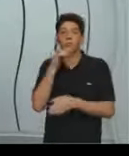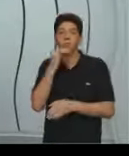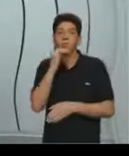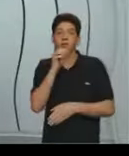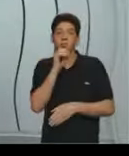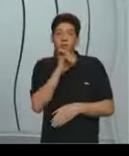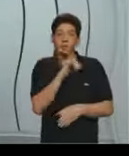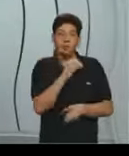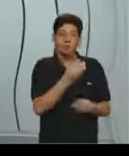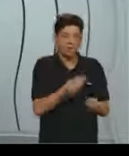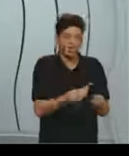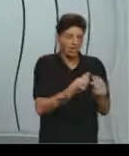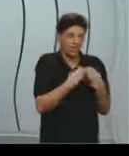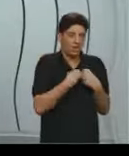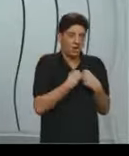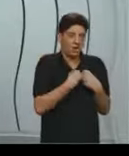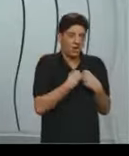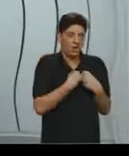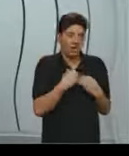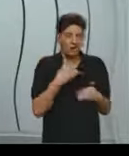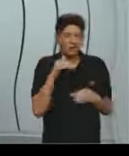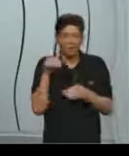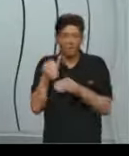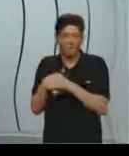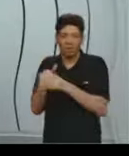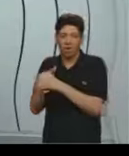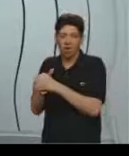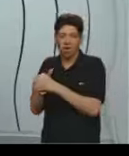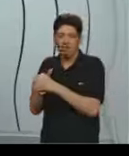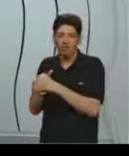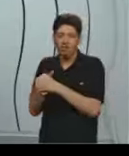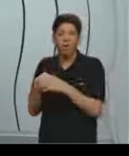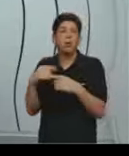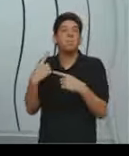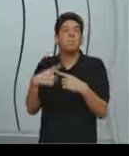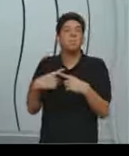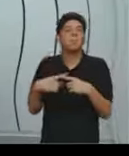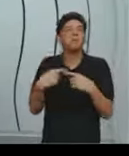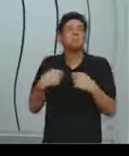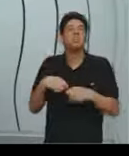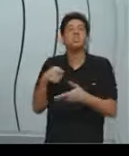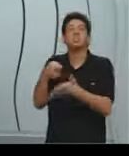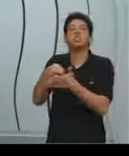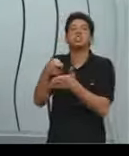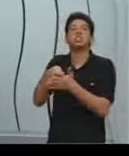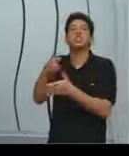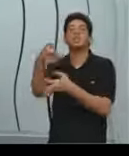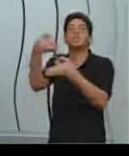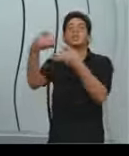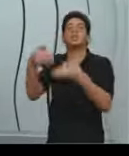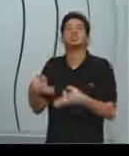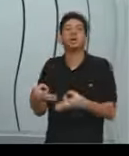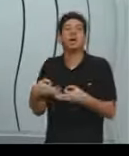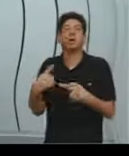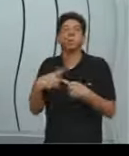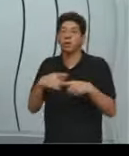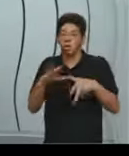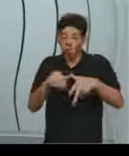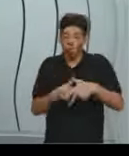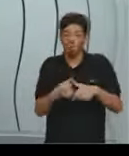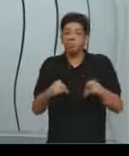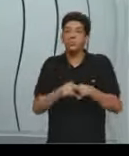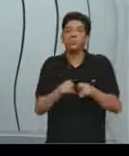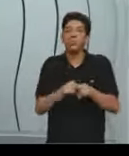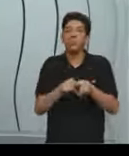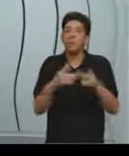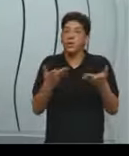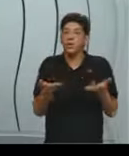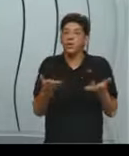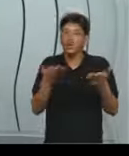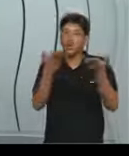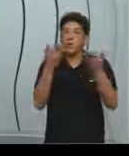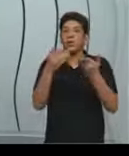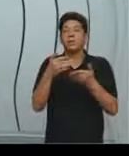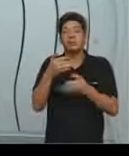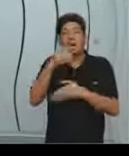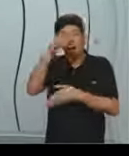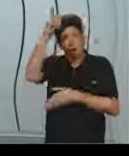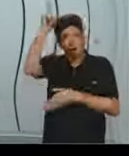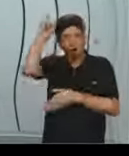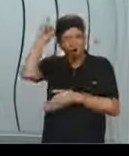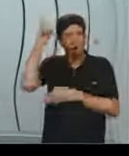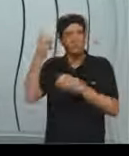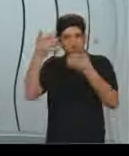pelo meu voto por que que eu tenho que cobrar honestidade da pessoa que vai me representar ou seja então ele vai falar muito disso né esse